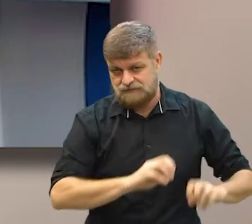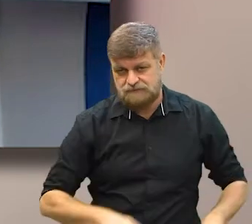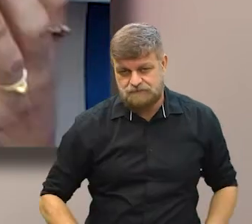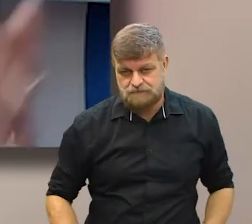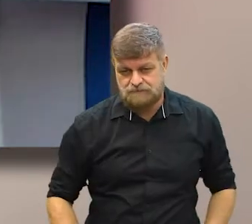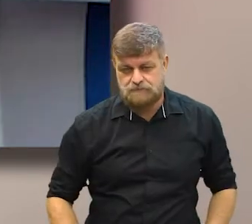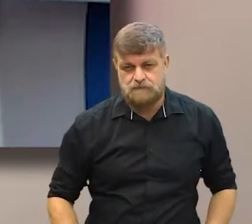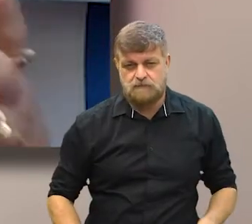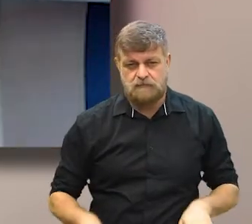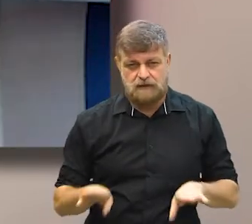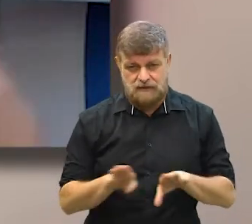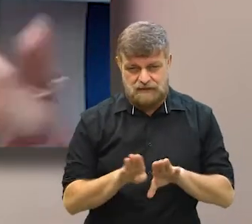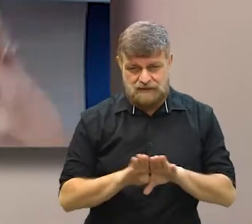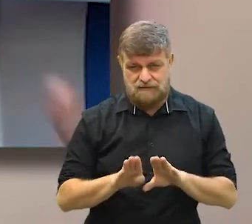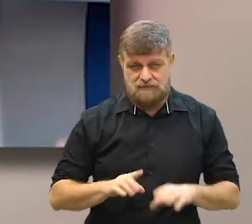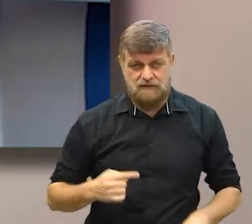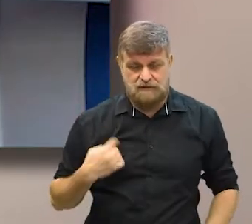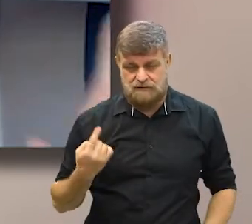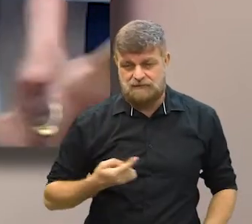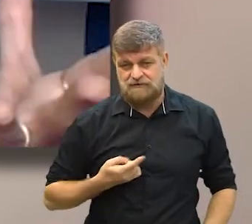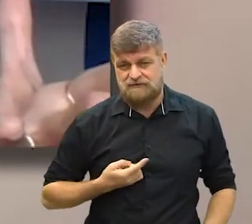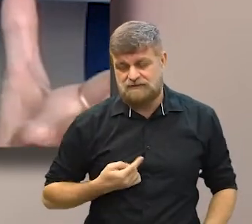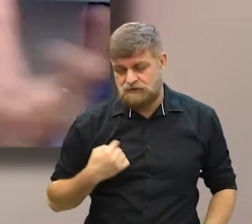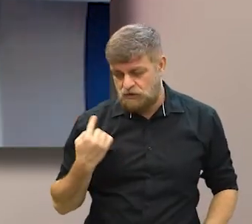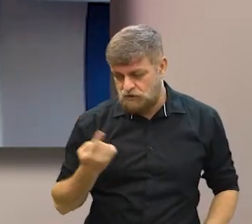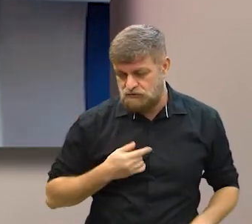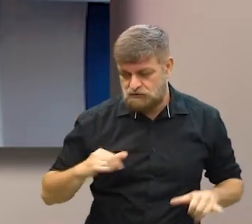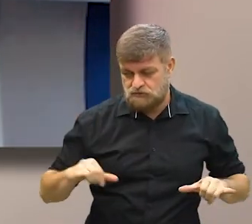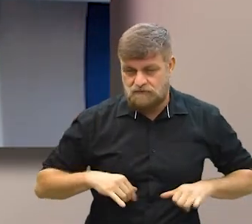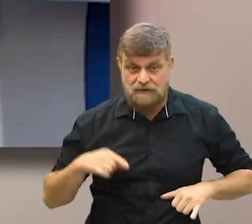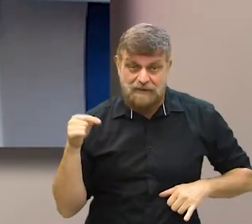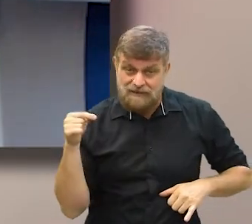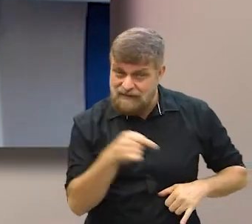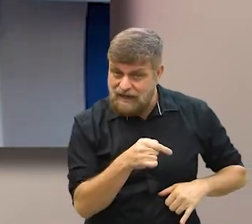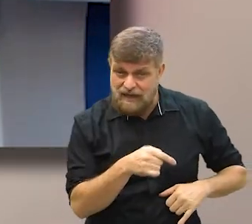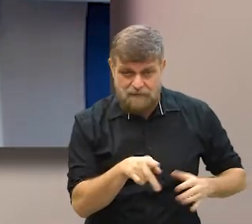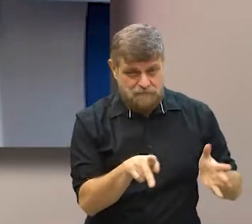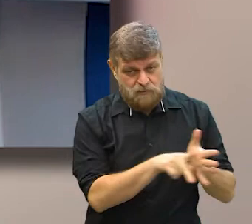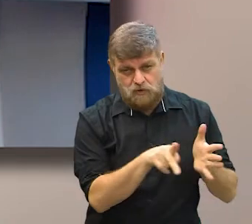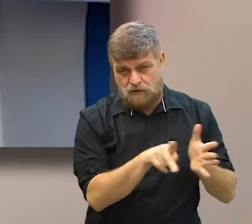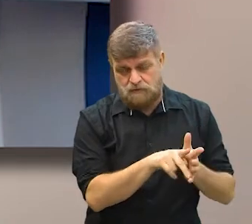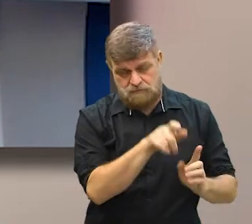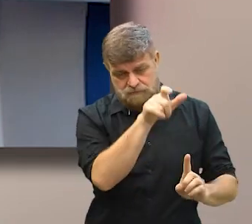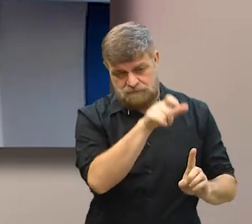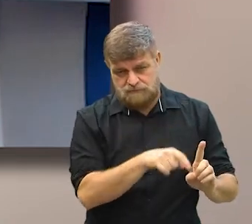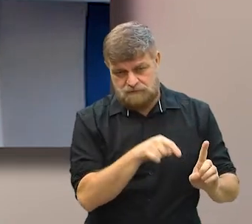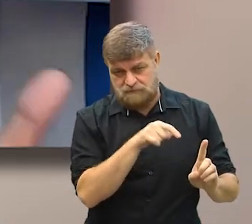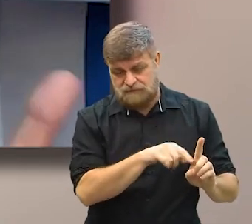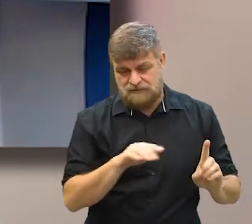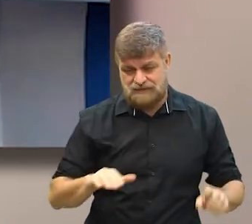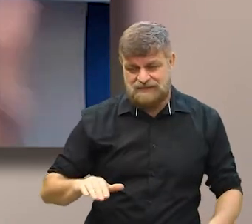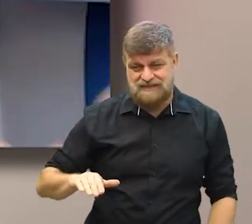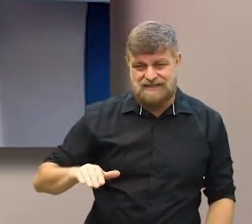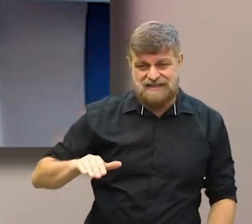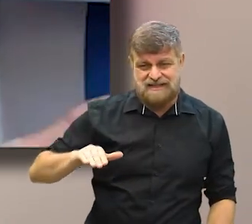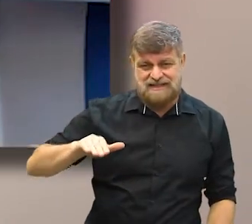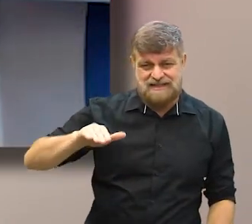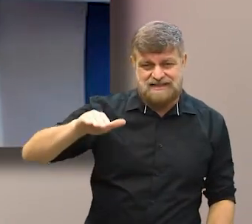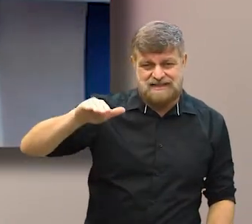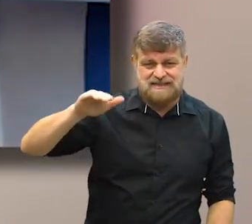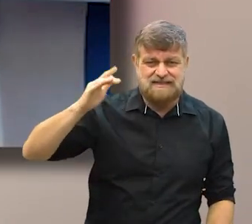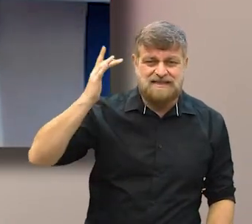percebendo. Fora todos os dramas que eles próprios têm, porque o processo de crescimento